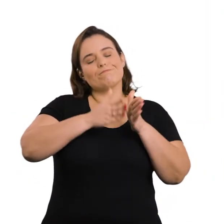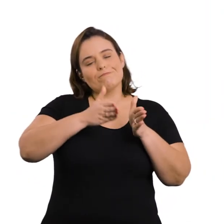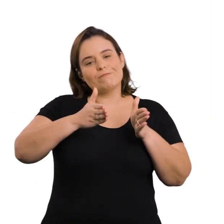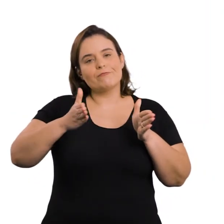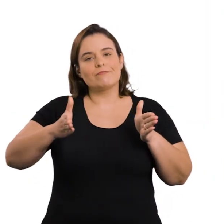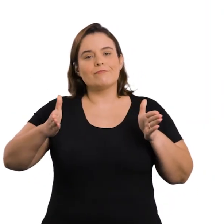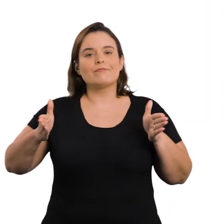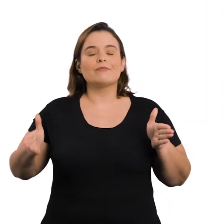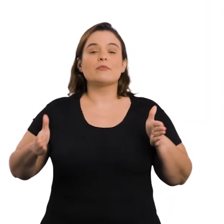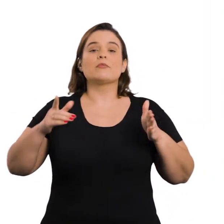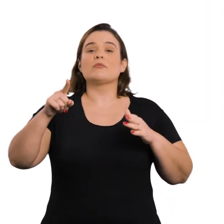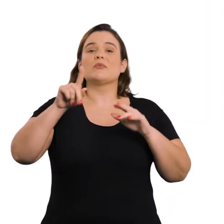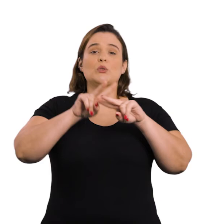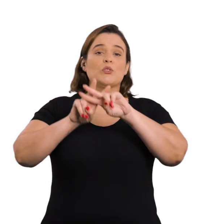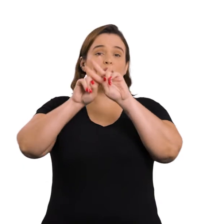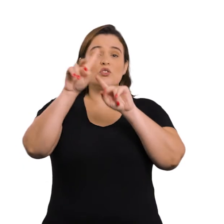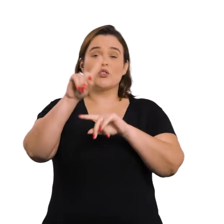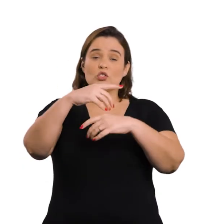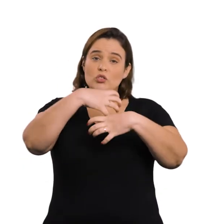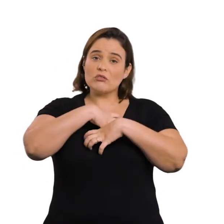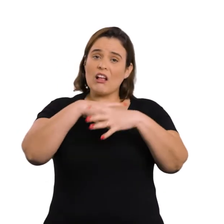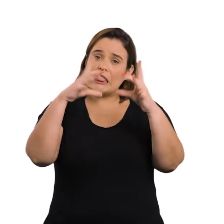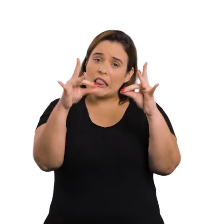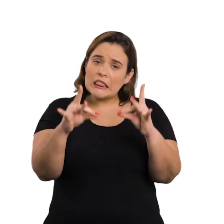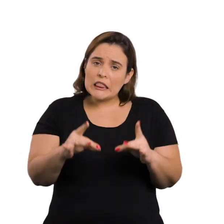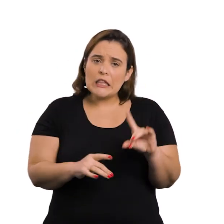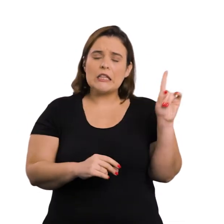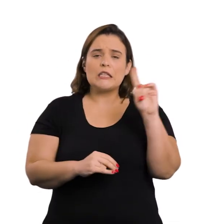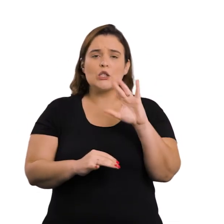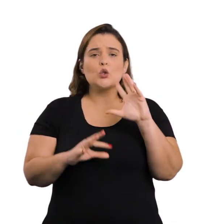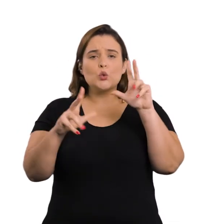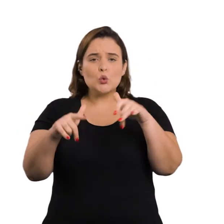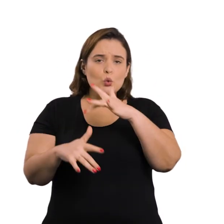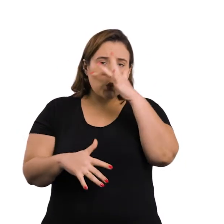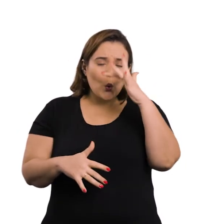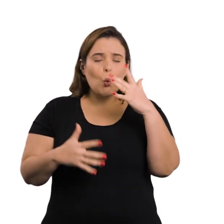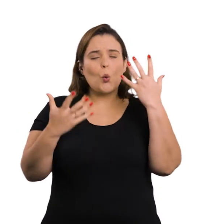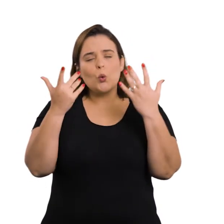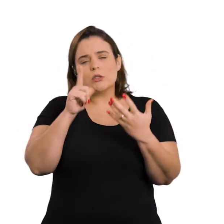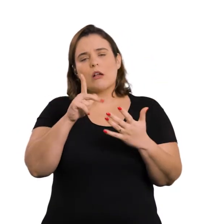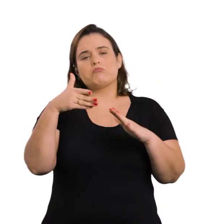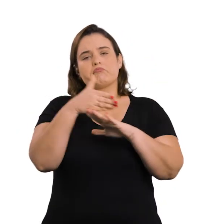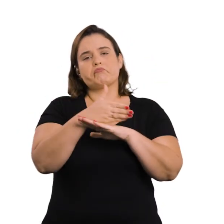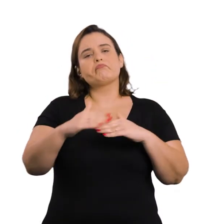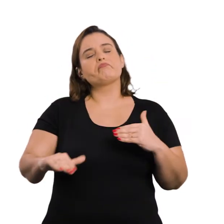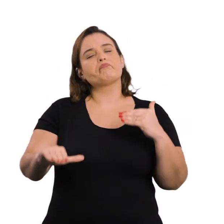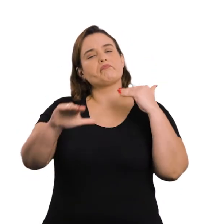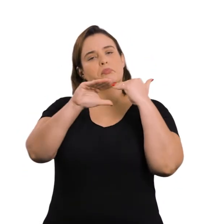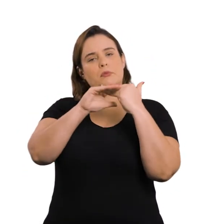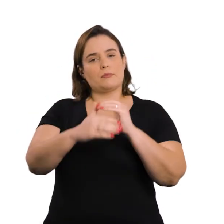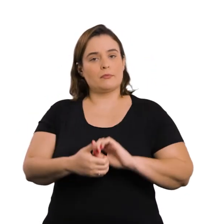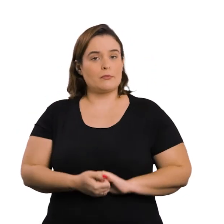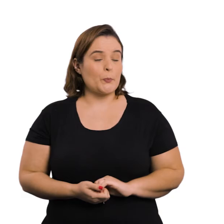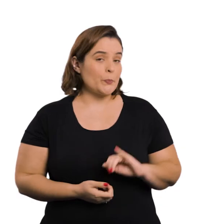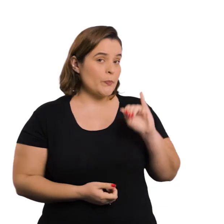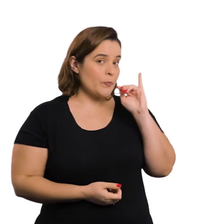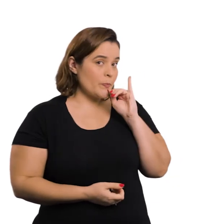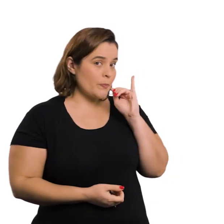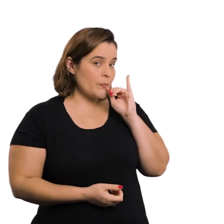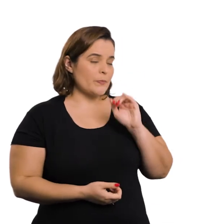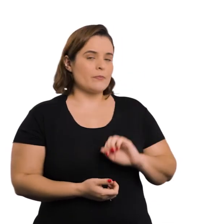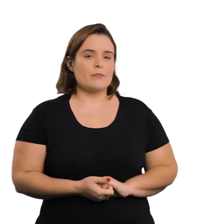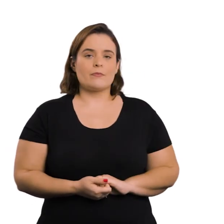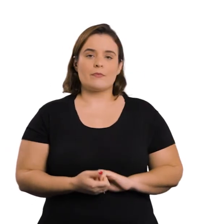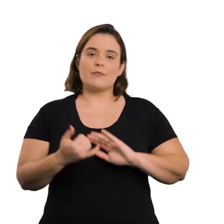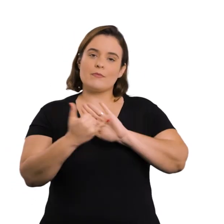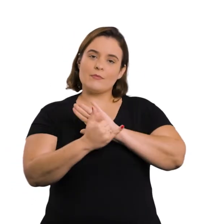das diferentes fases que não foram revistos de forma detalhada, para que todos possam acessá-los com equidade. Por